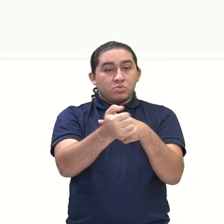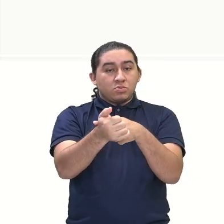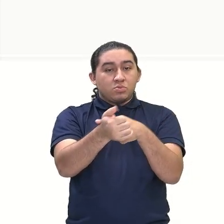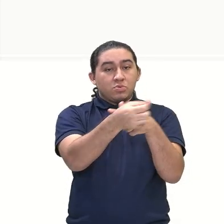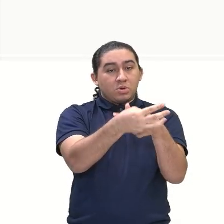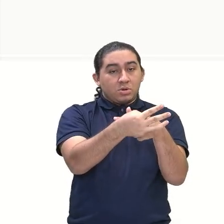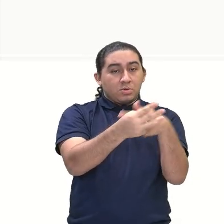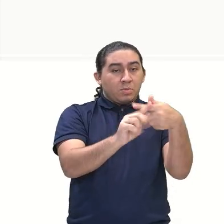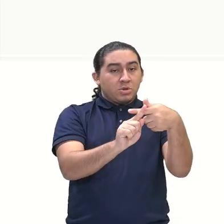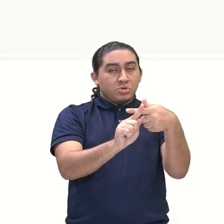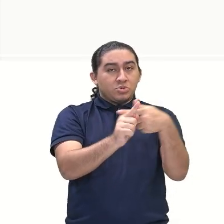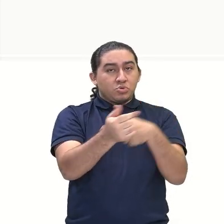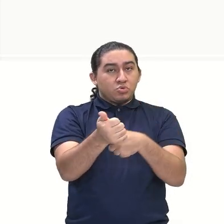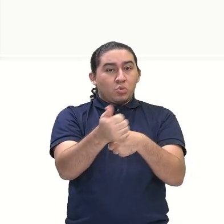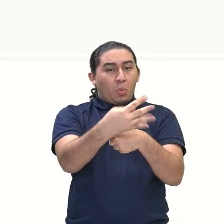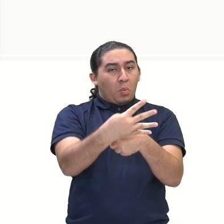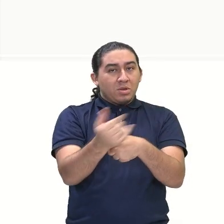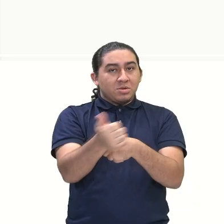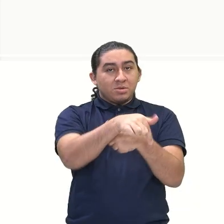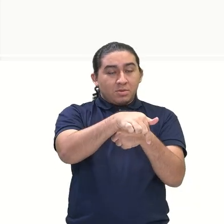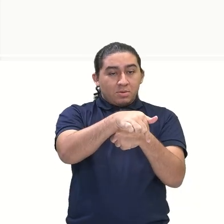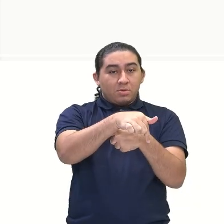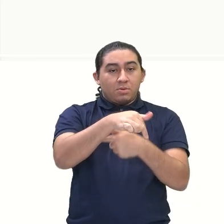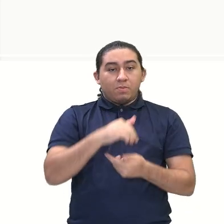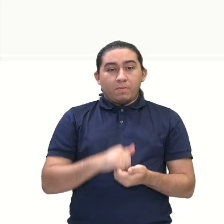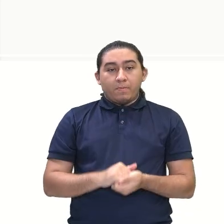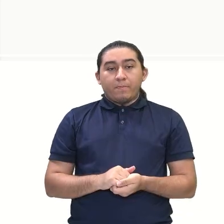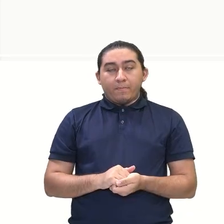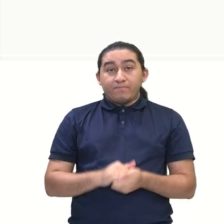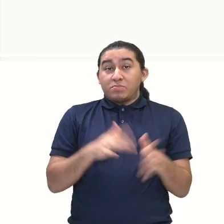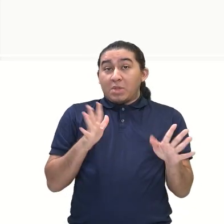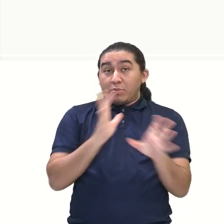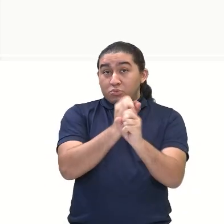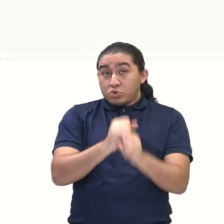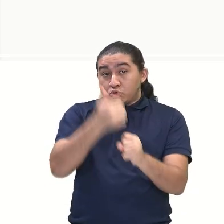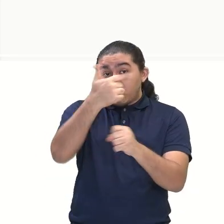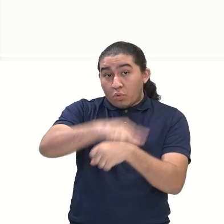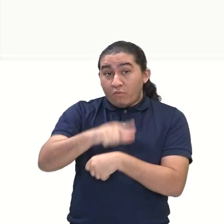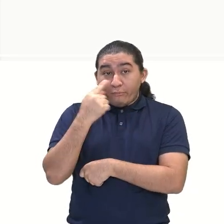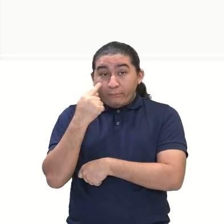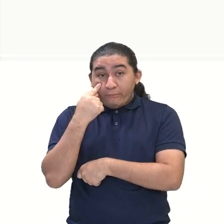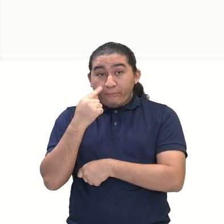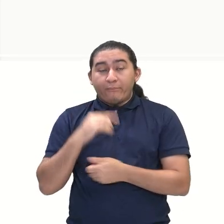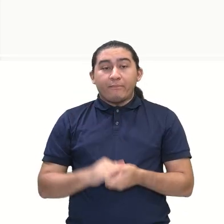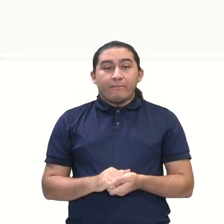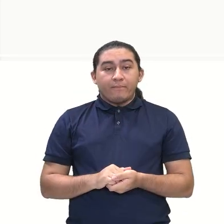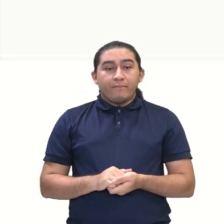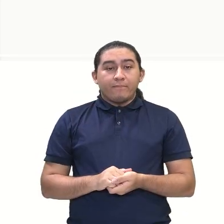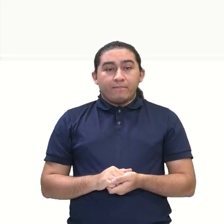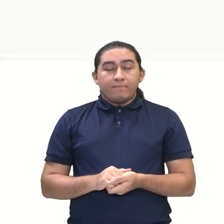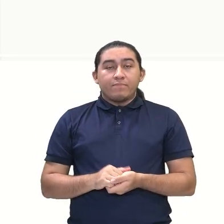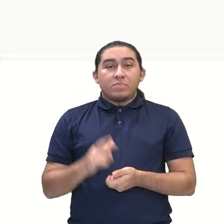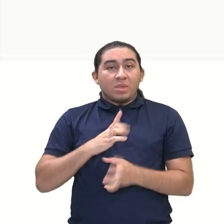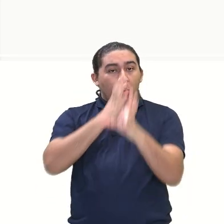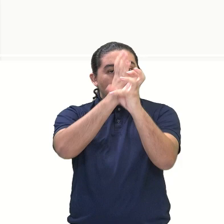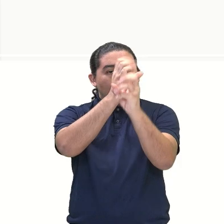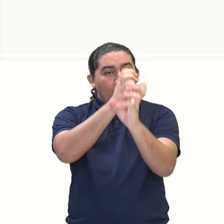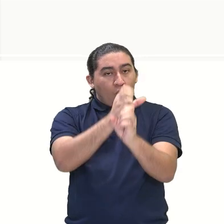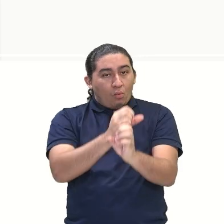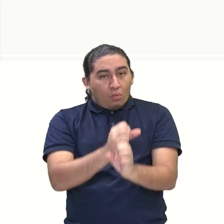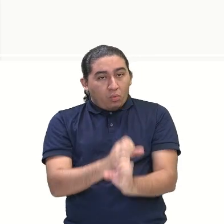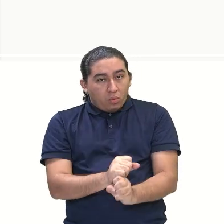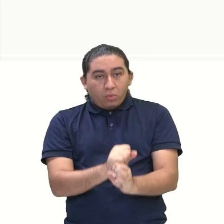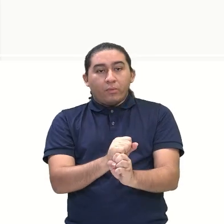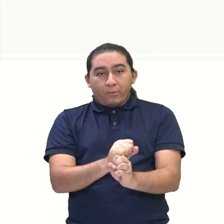17. Então, só verificando para ver se eu não somei errado, né? 1 mais 0 é 1, mais 5, 6,